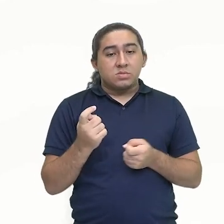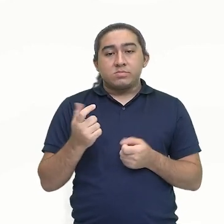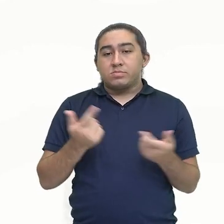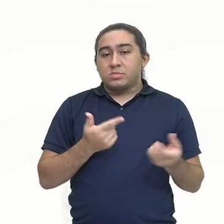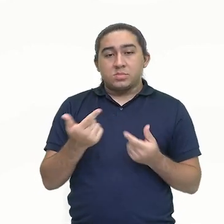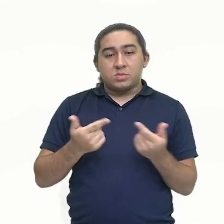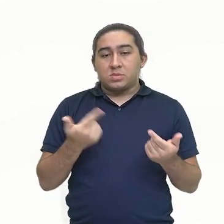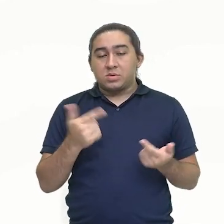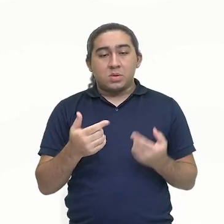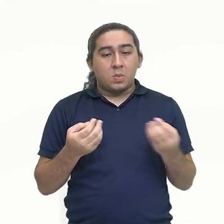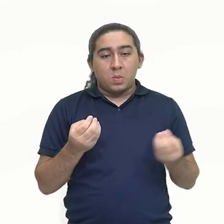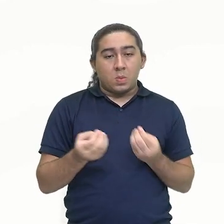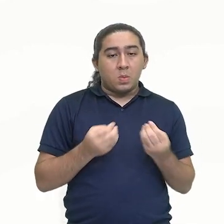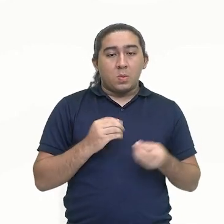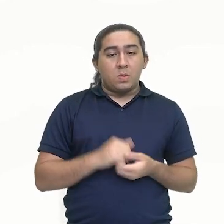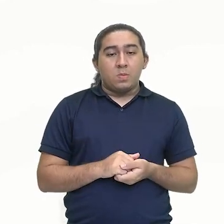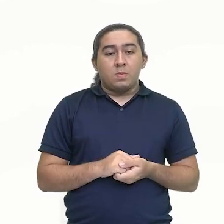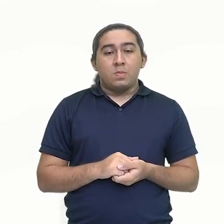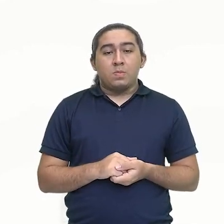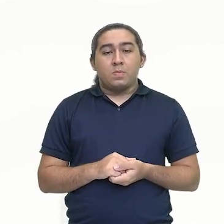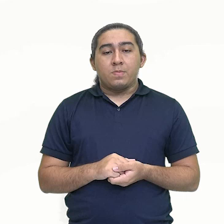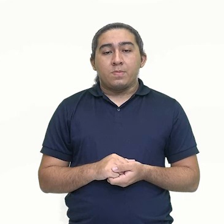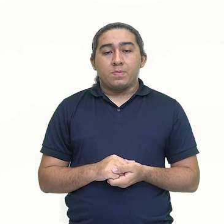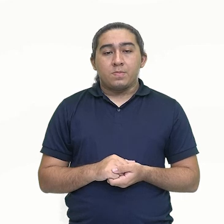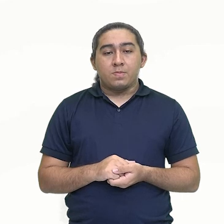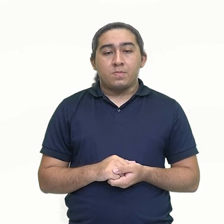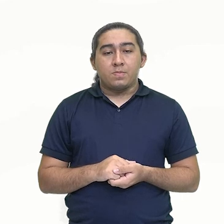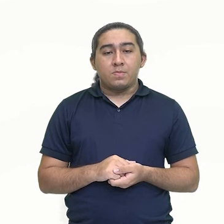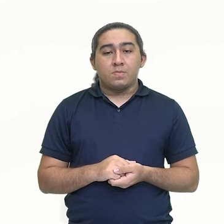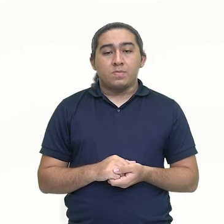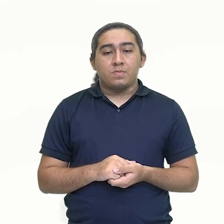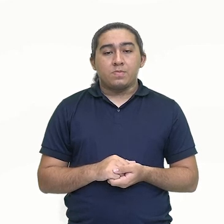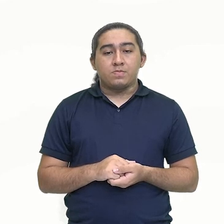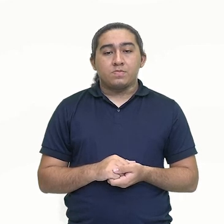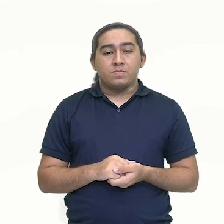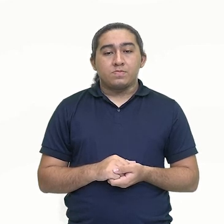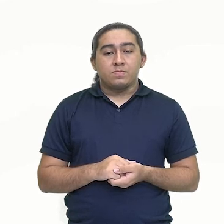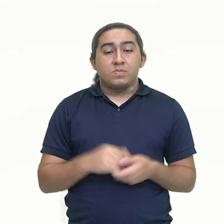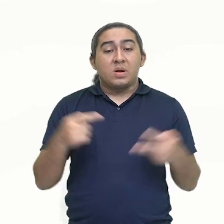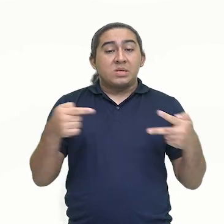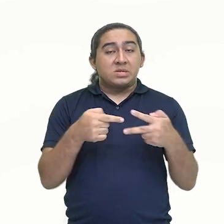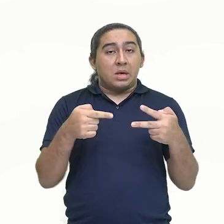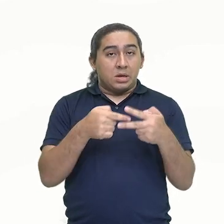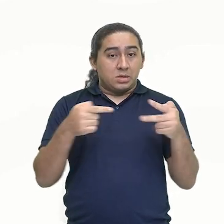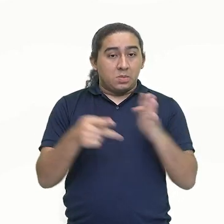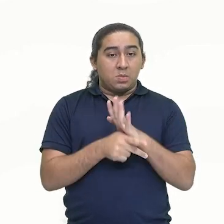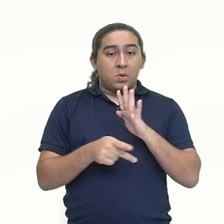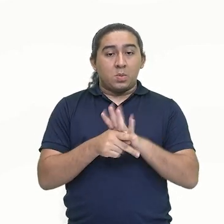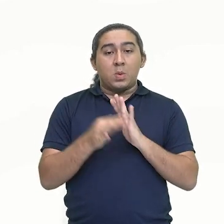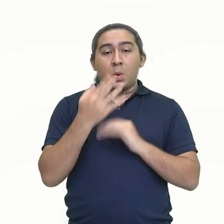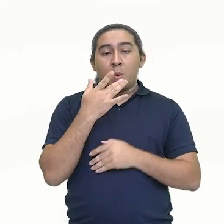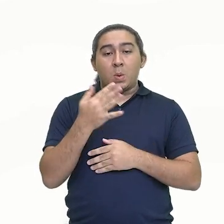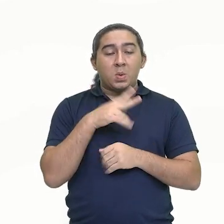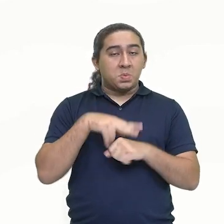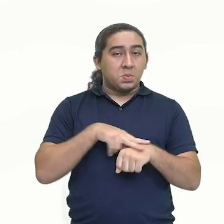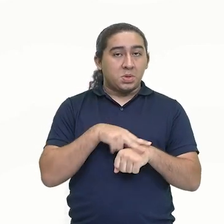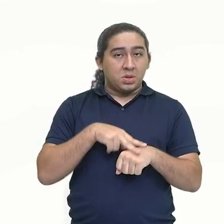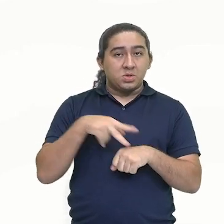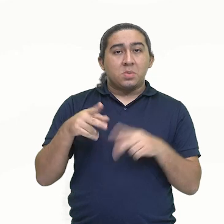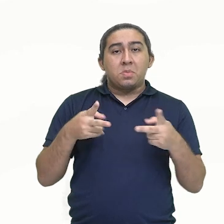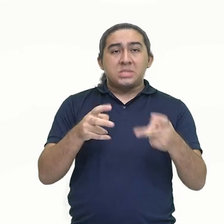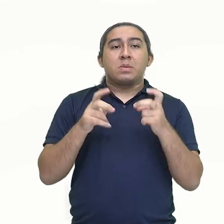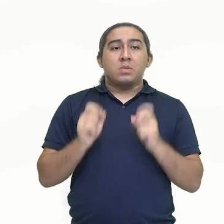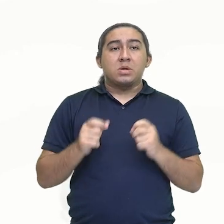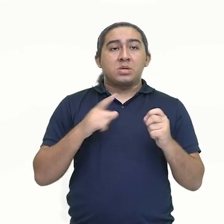continente europeu. As setinhas aí no continente que está em destaque para vocês na cor verde, a gente